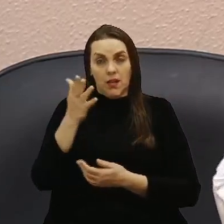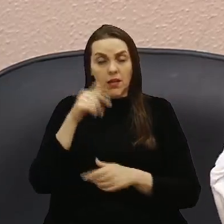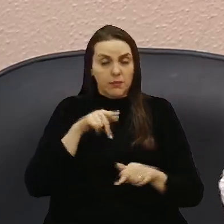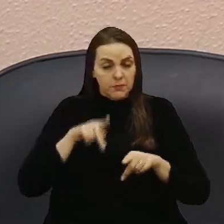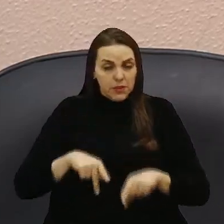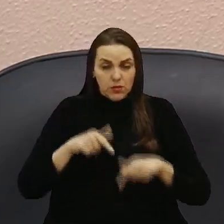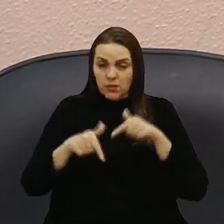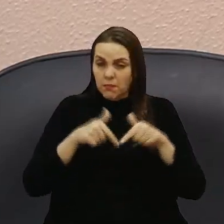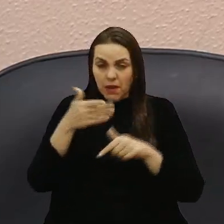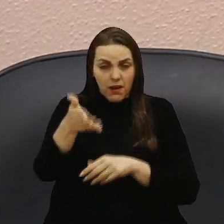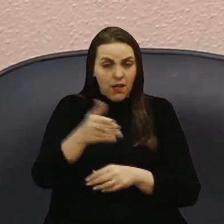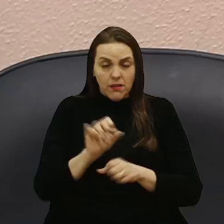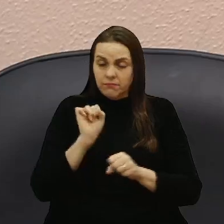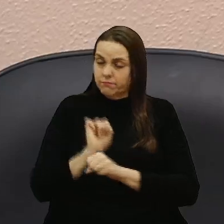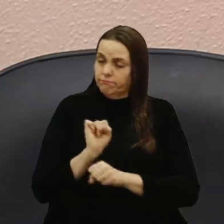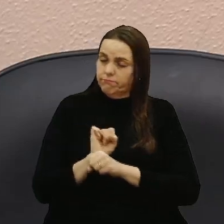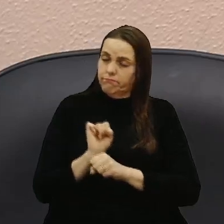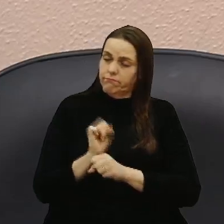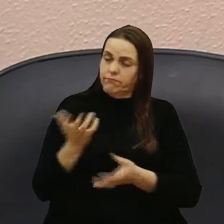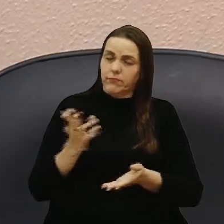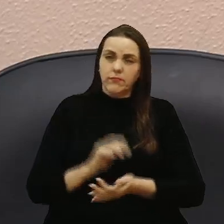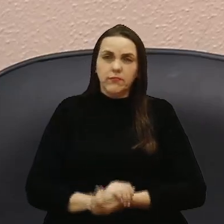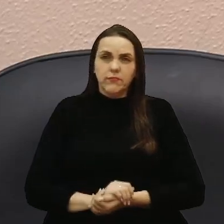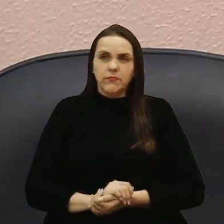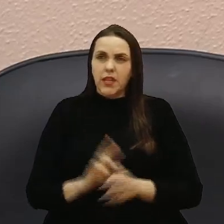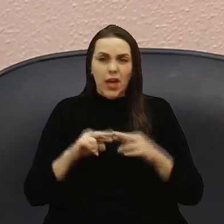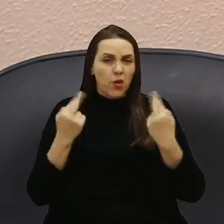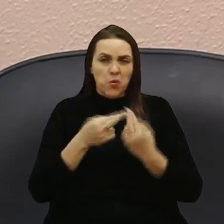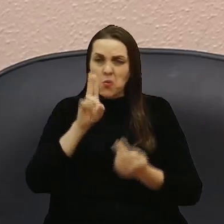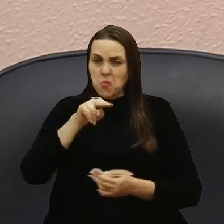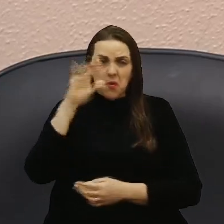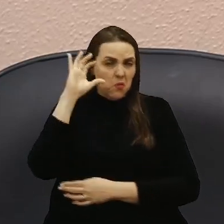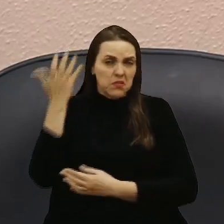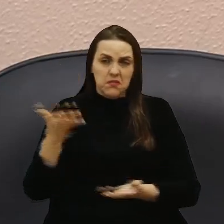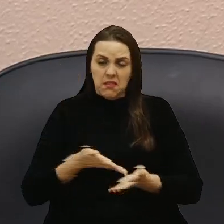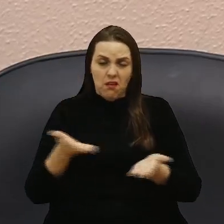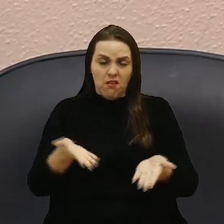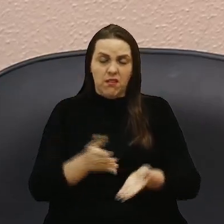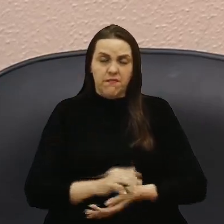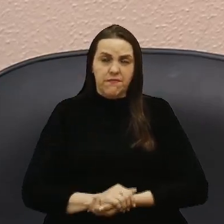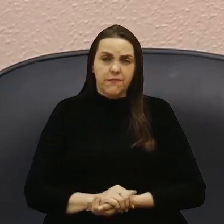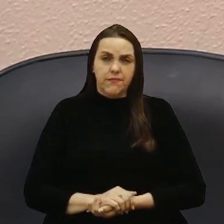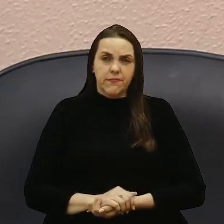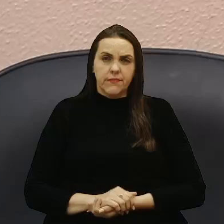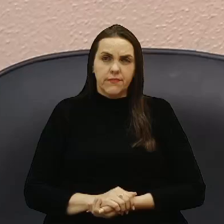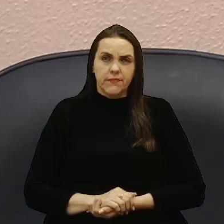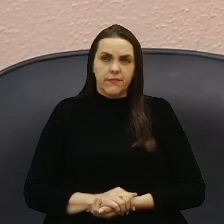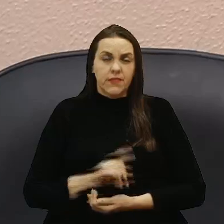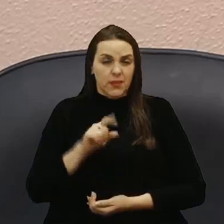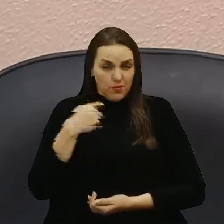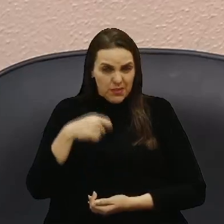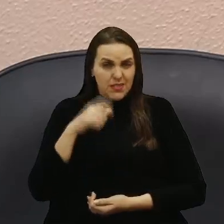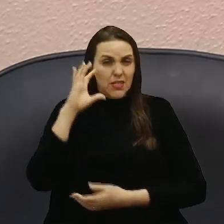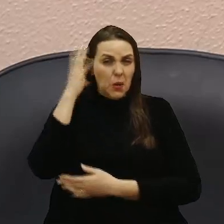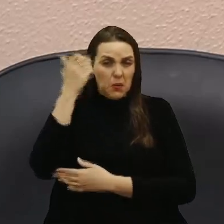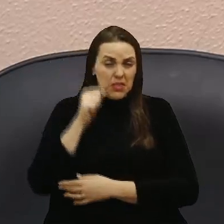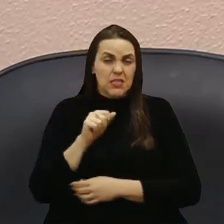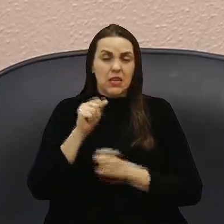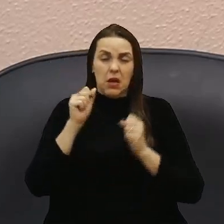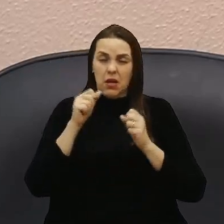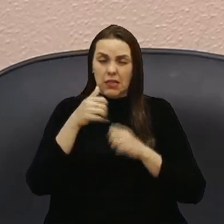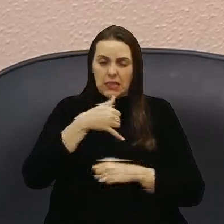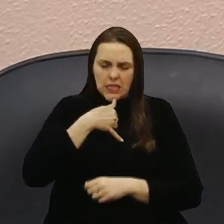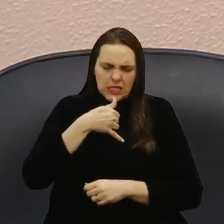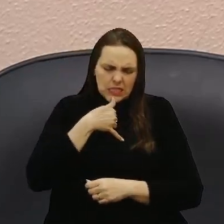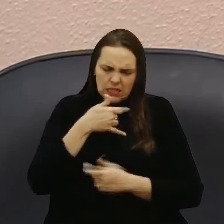E nós ficamos aguardando. Essa reunião não aconteceu até agora. Então, tem que acontecer tragédias para